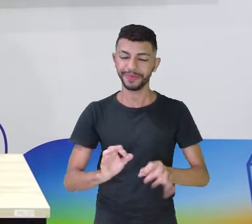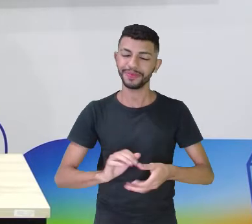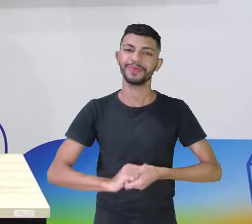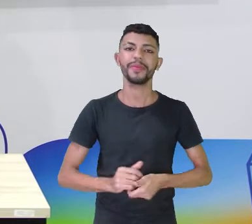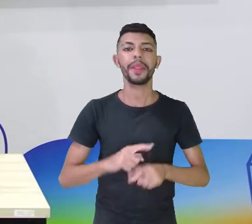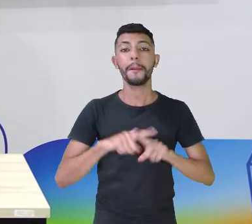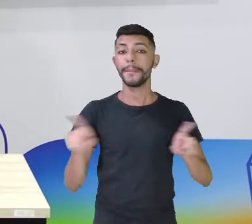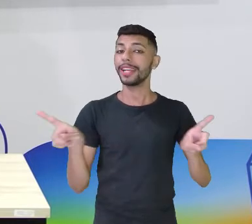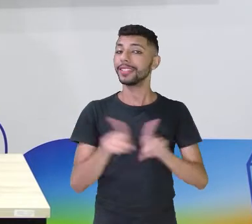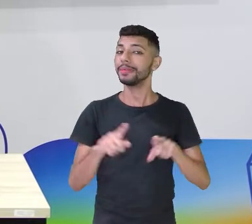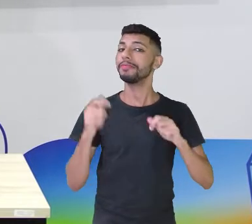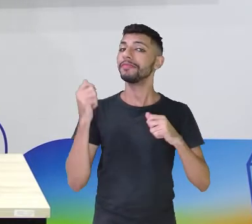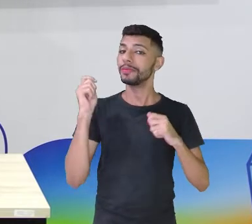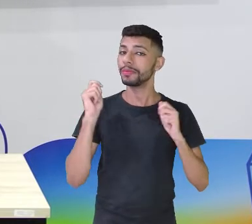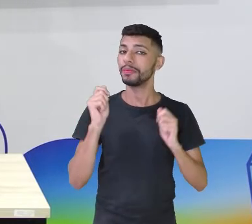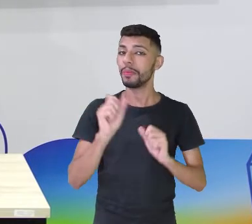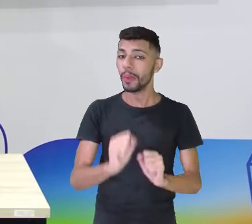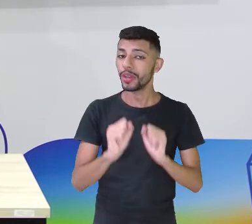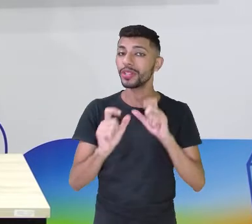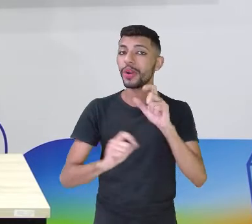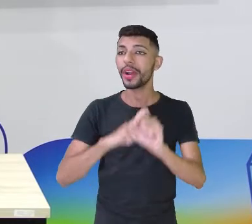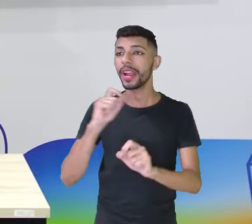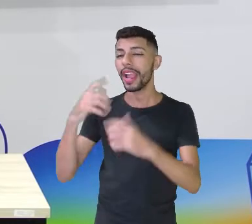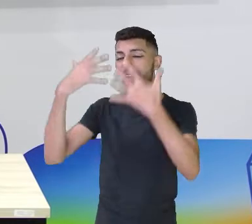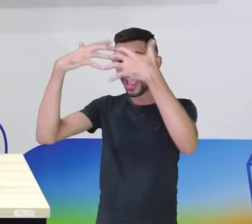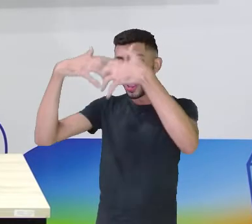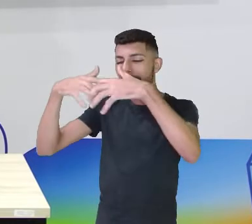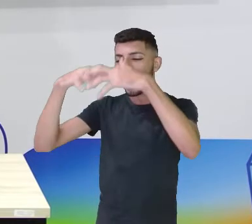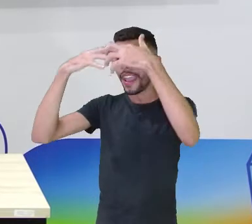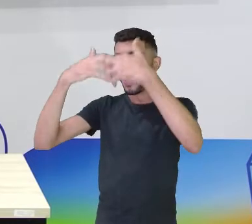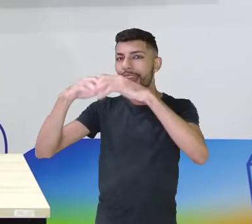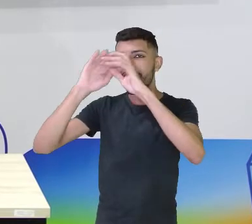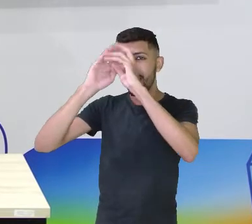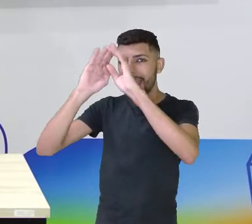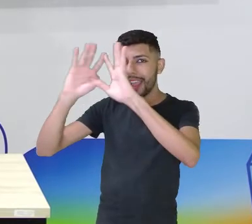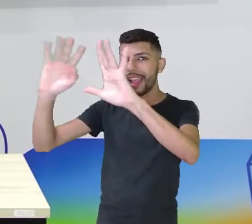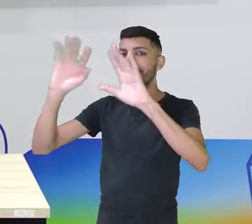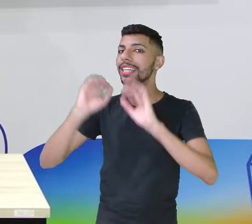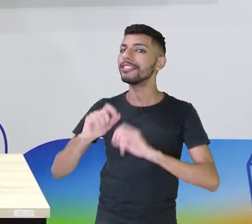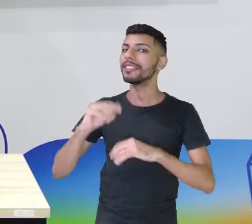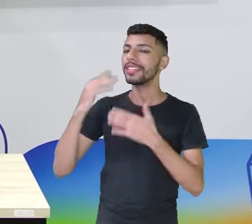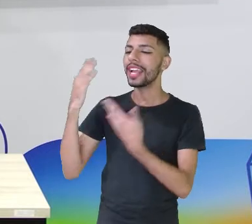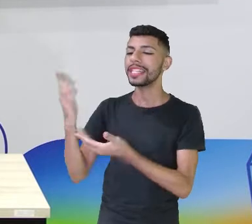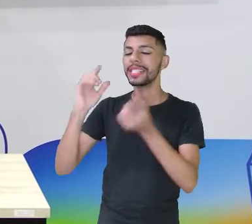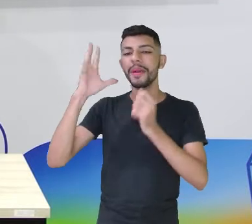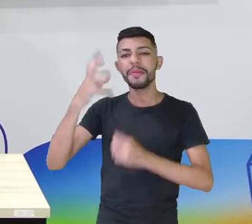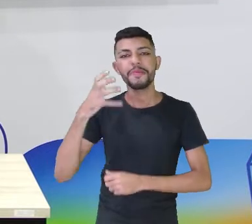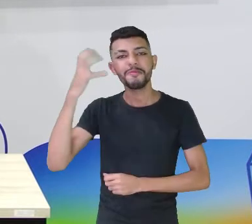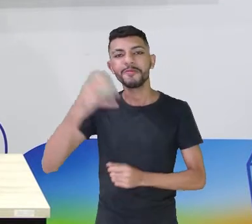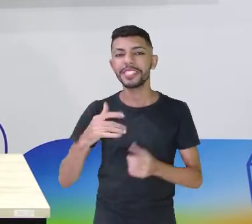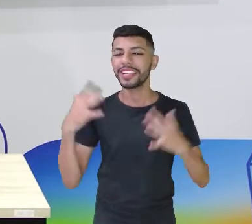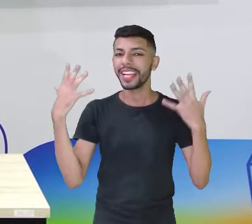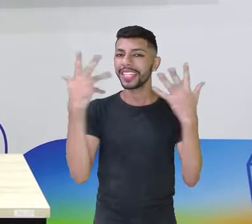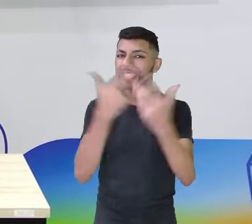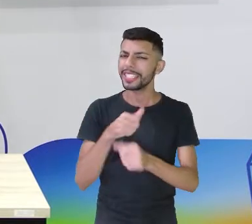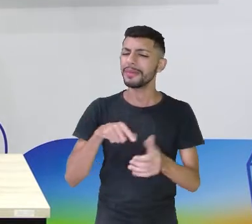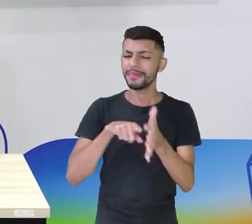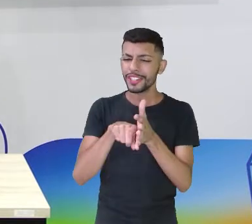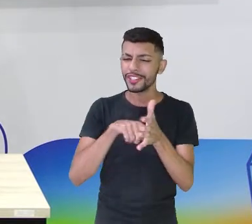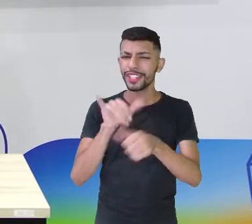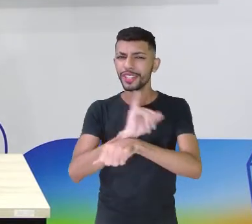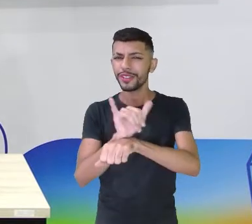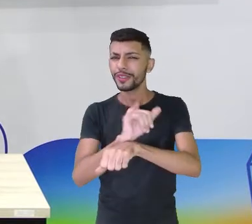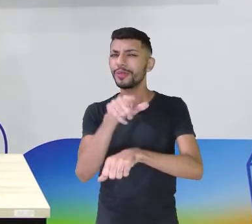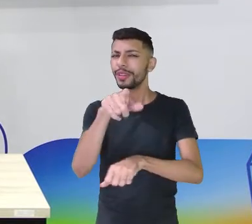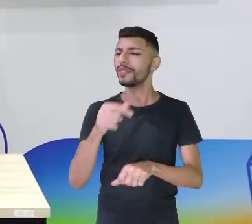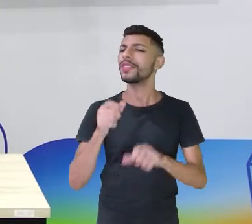possa refletir aí nessa canção tão linda, procura aí no YouTube, com certeza você vai encontrar e ver toda a